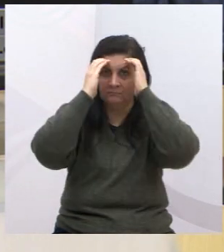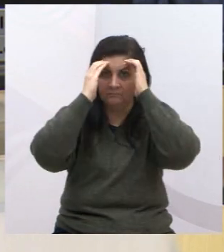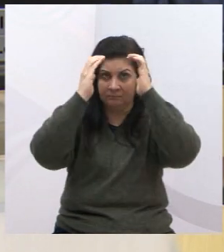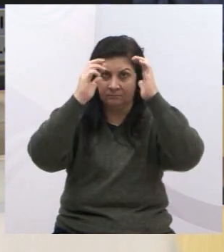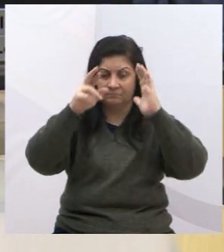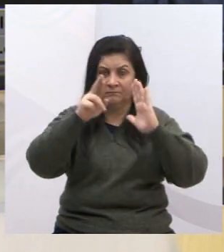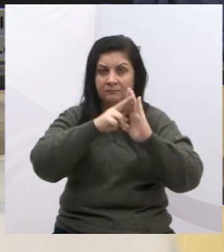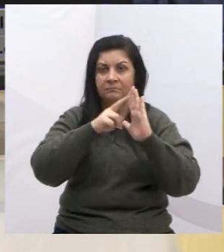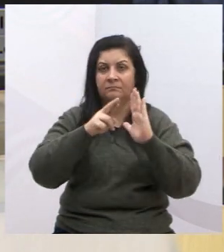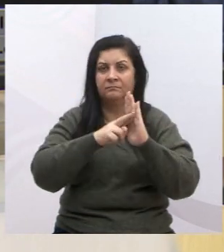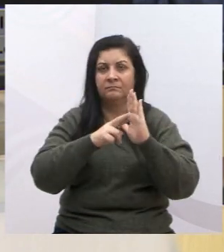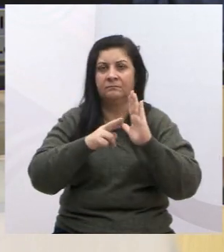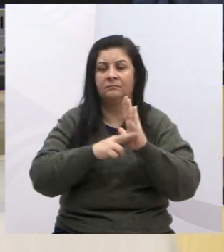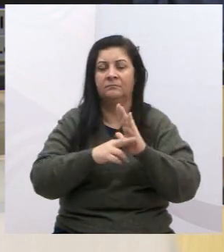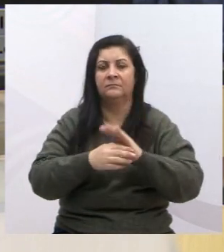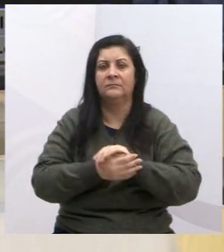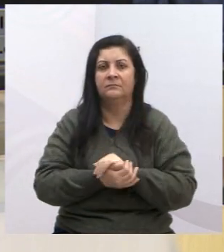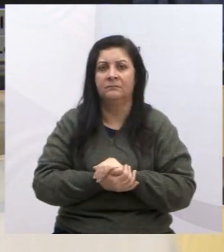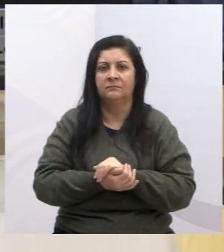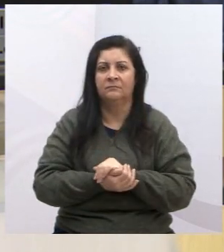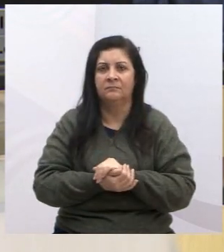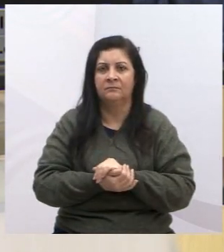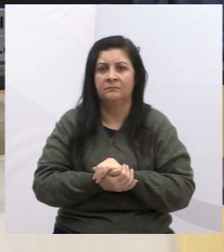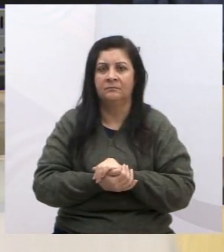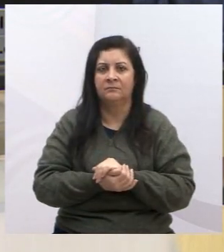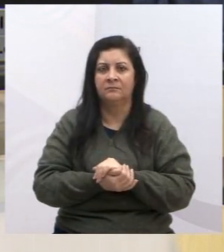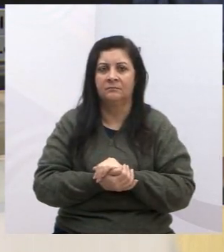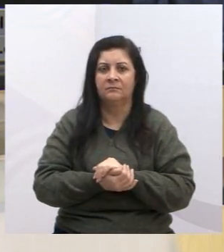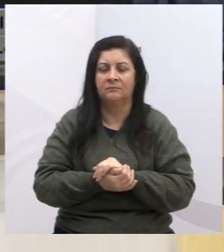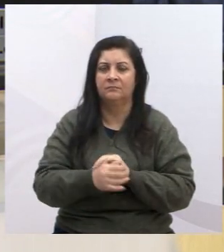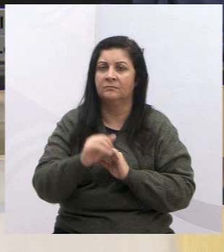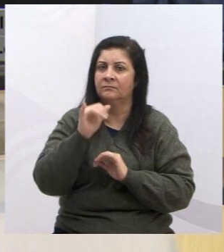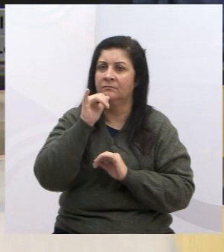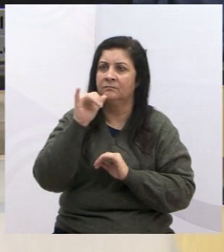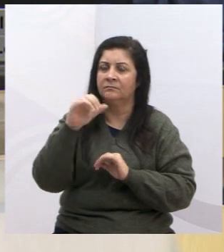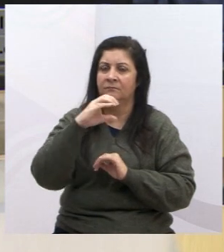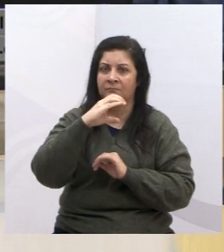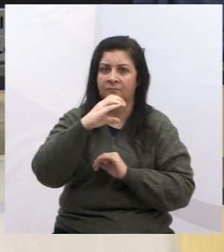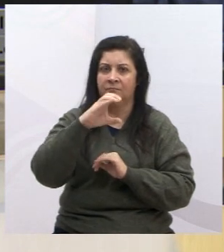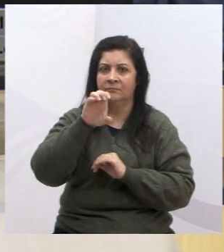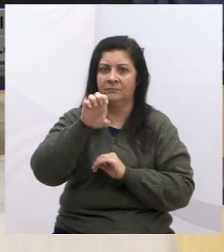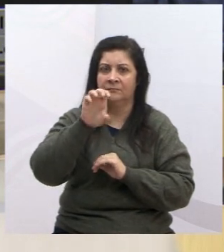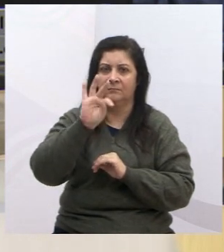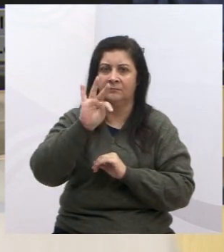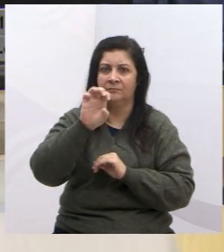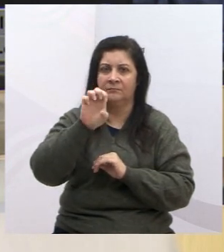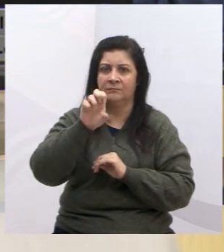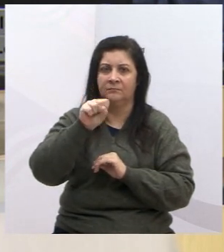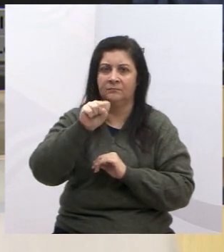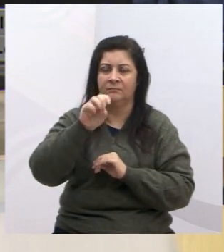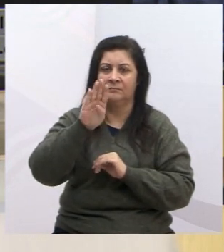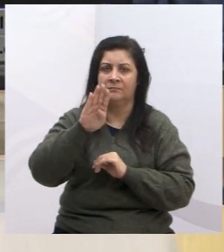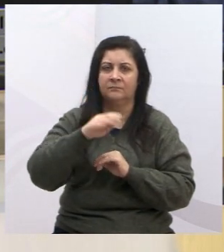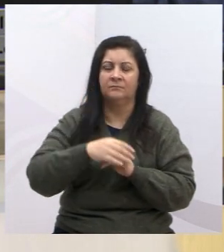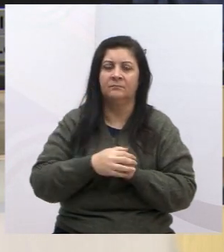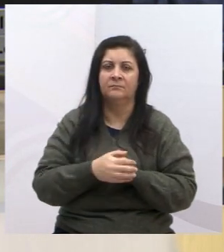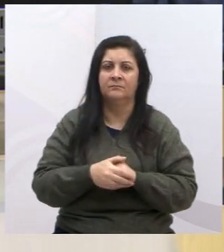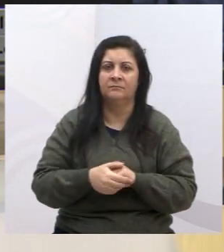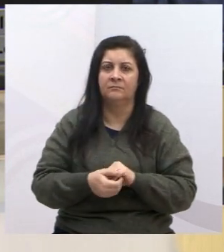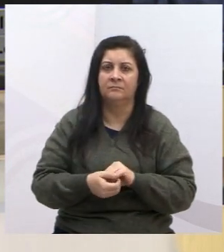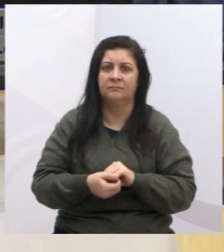as formalidades regimentais, seja oficiada a CETESB, Companhia Ambiental do Estado de São